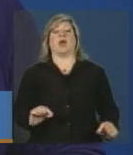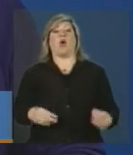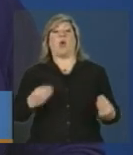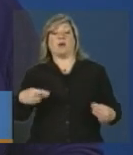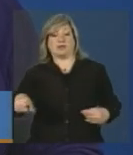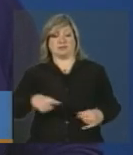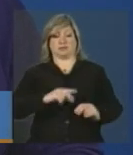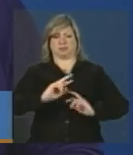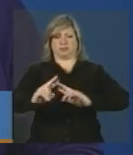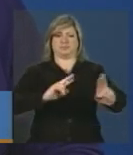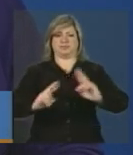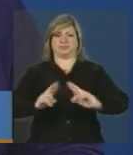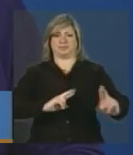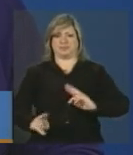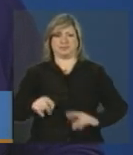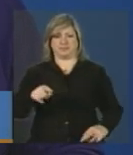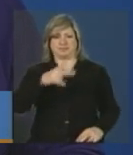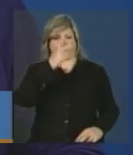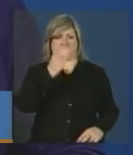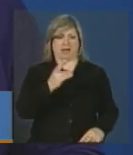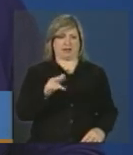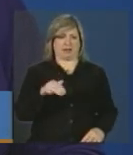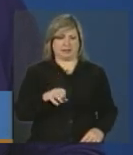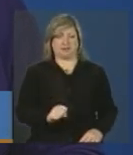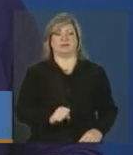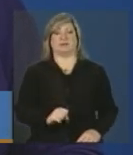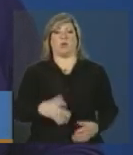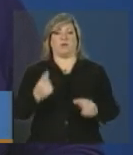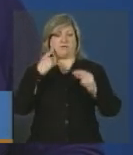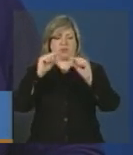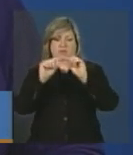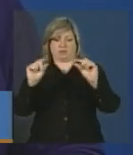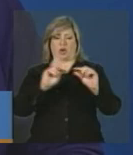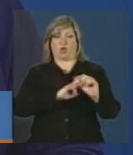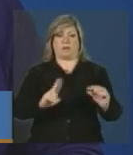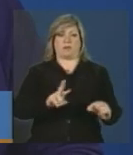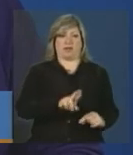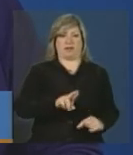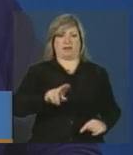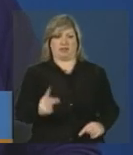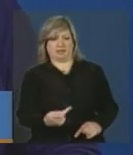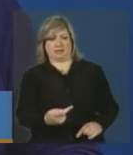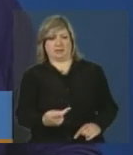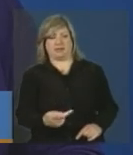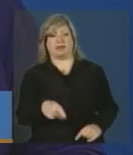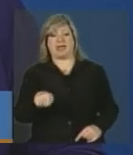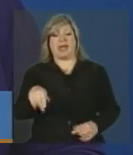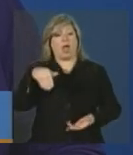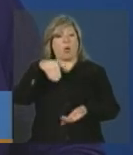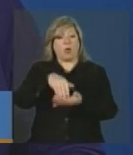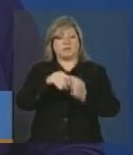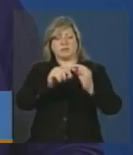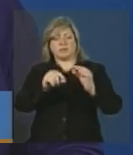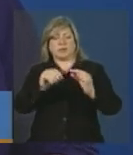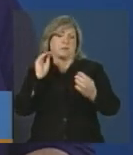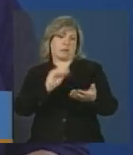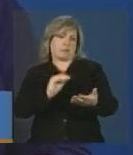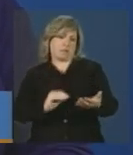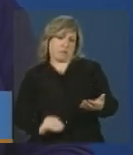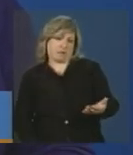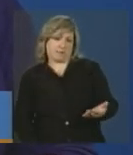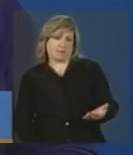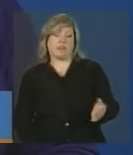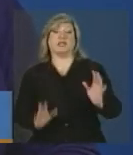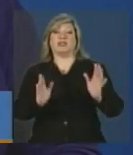por exemplo, na hora que ele chega na aba Recursos Humanos, que é a última aba para preencher dos questionários,